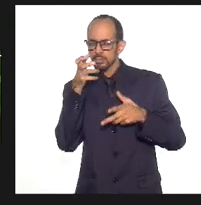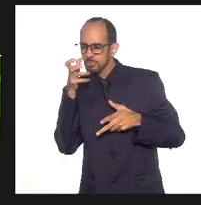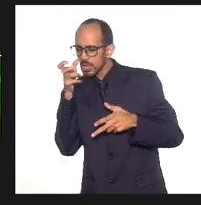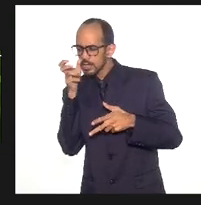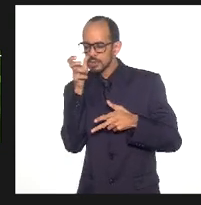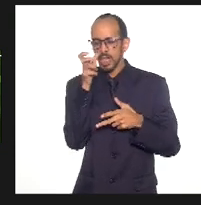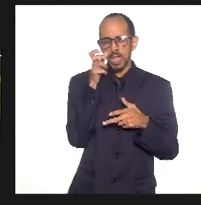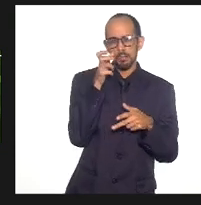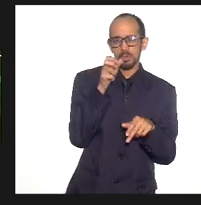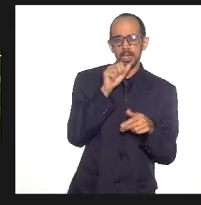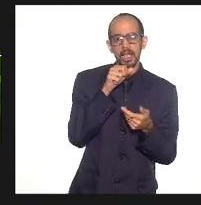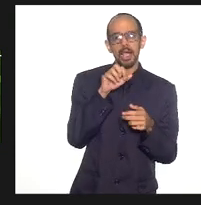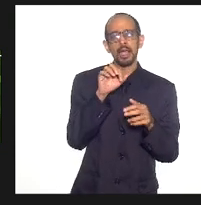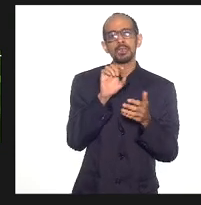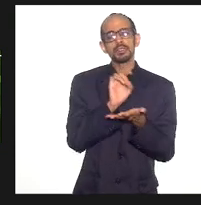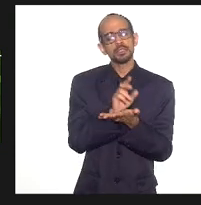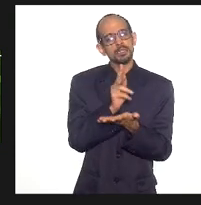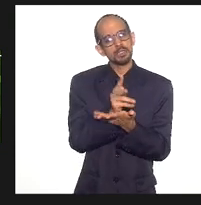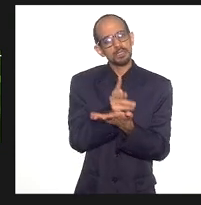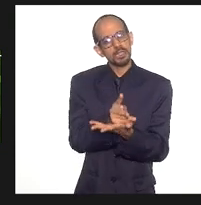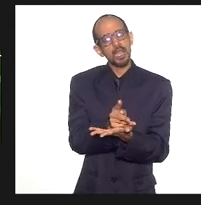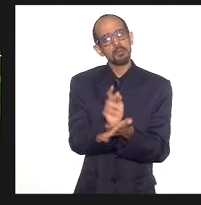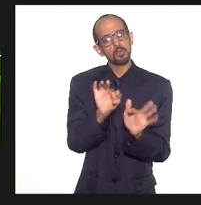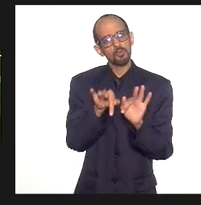periodicamente, a cada fechamento da apuração,